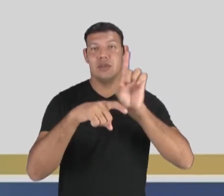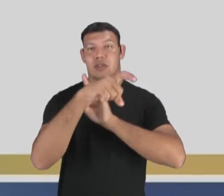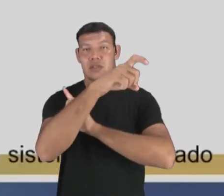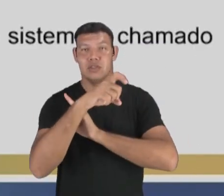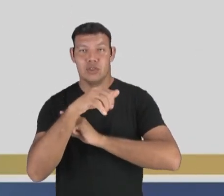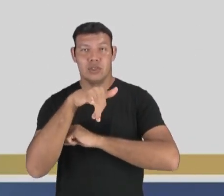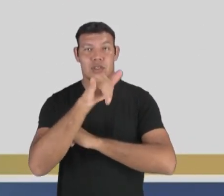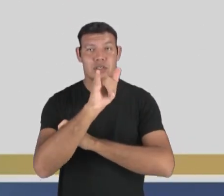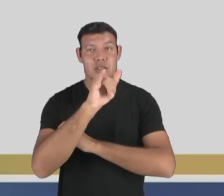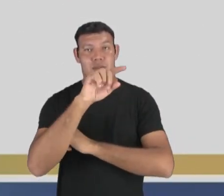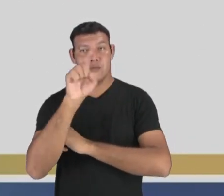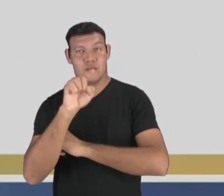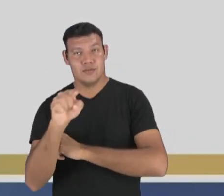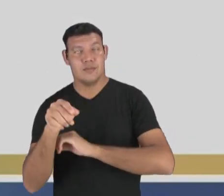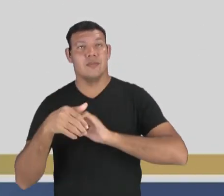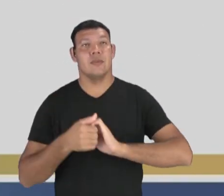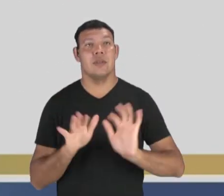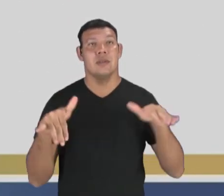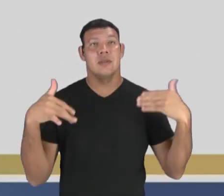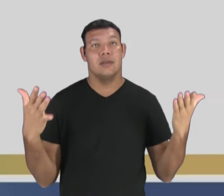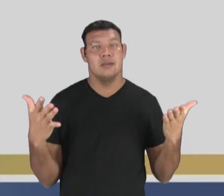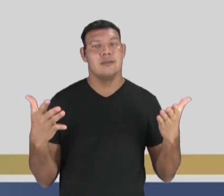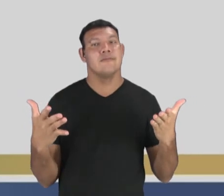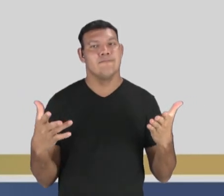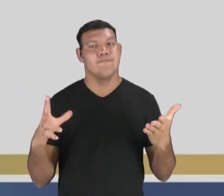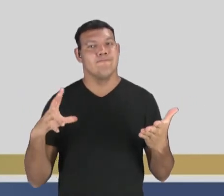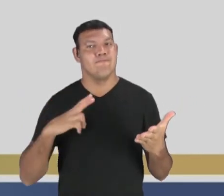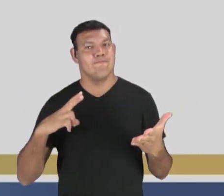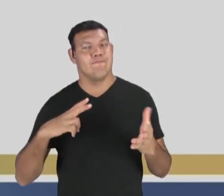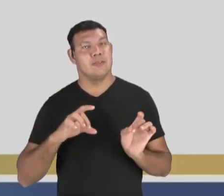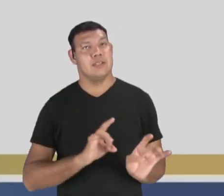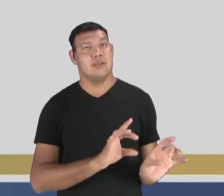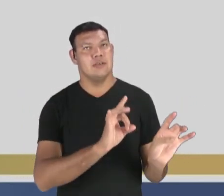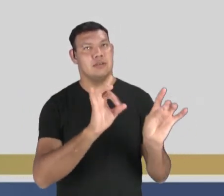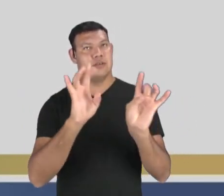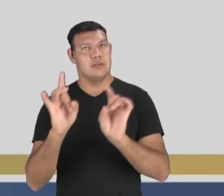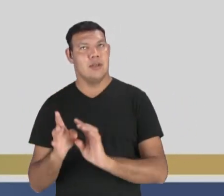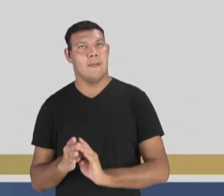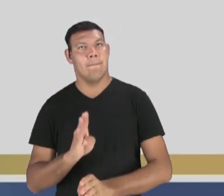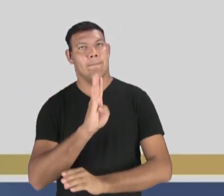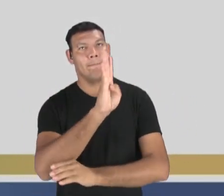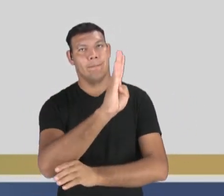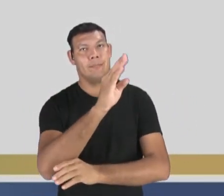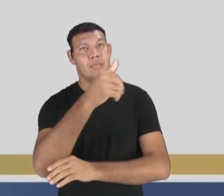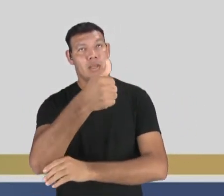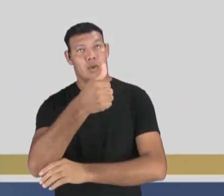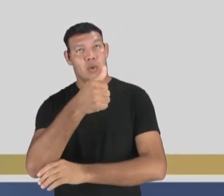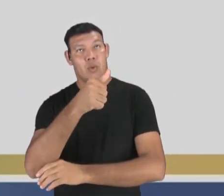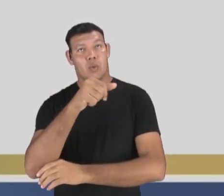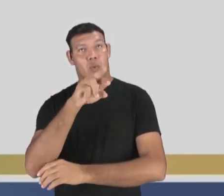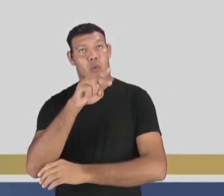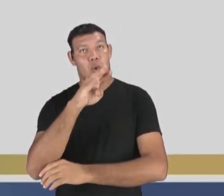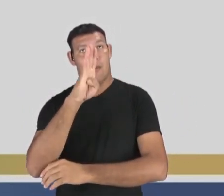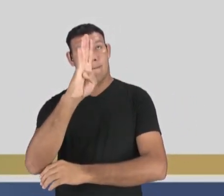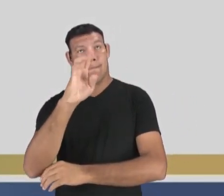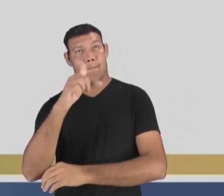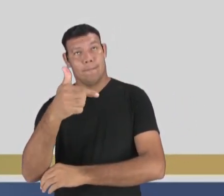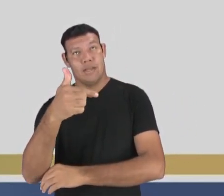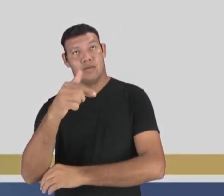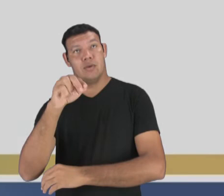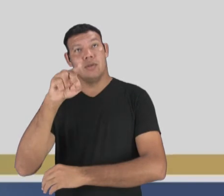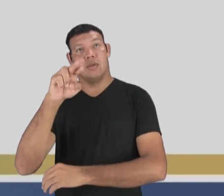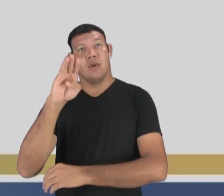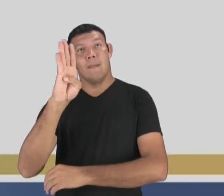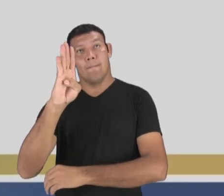bem? No caso particular, em que o B1, B2 ser igual